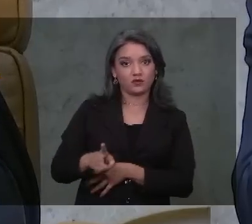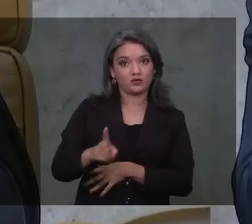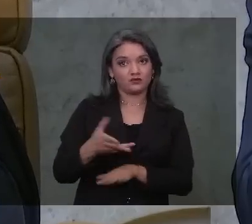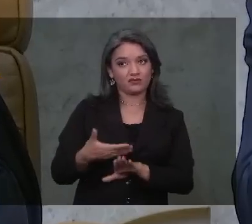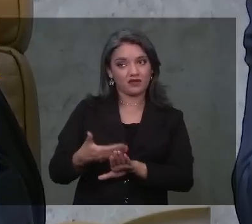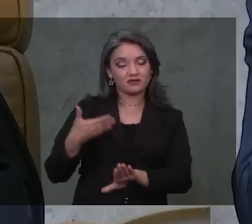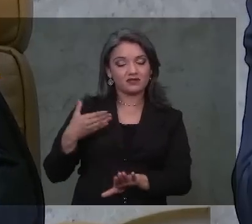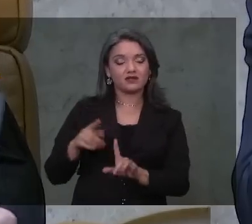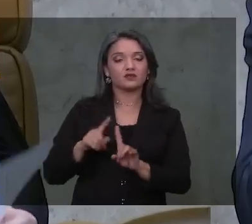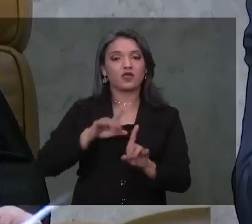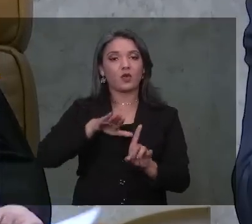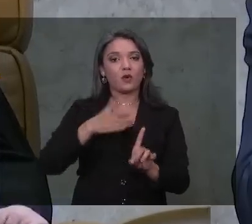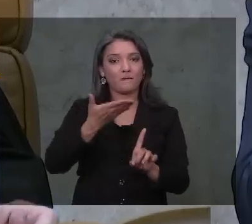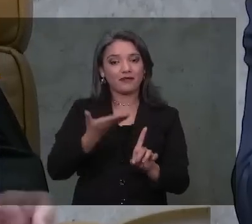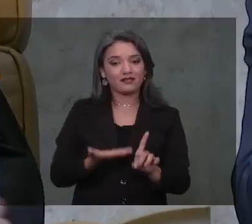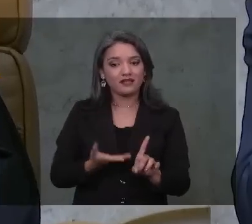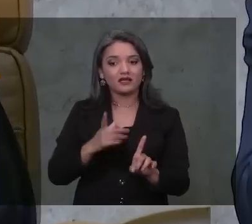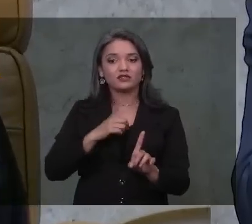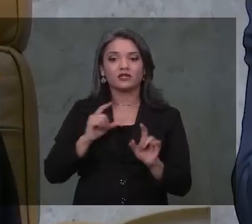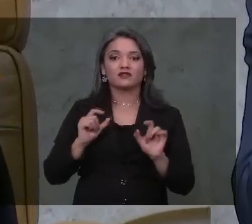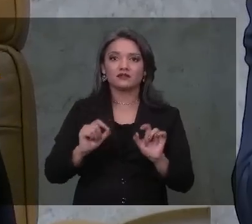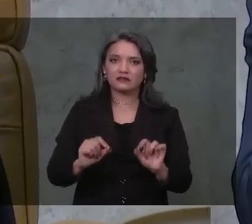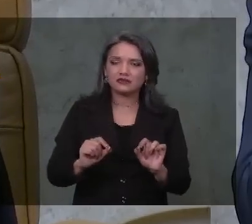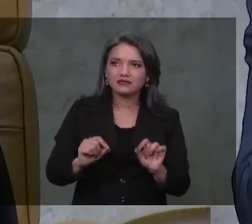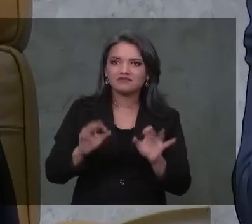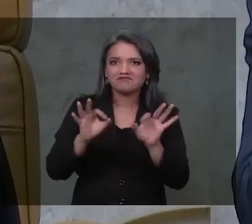presto uma homenagem devida e merecida.